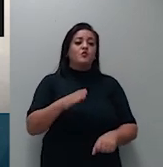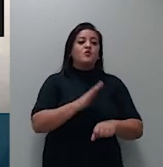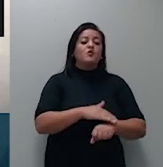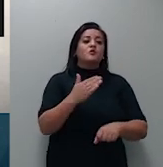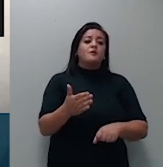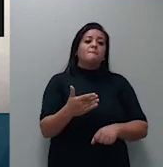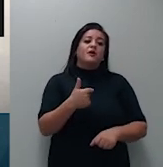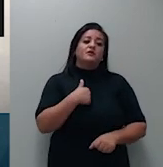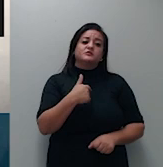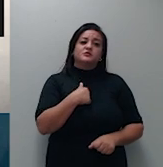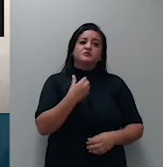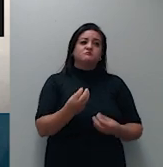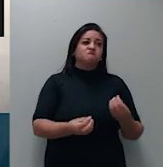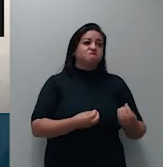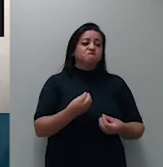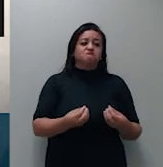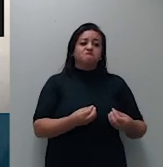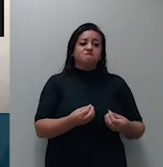mais